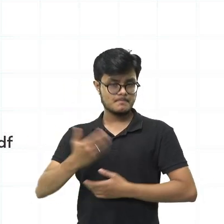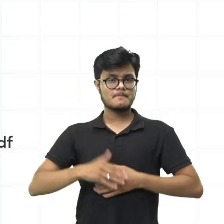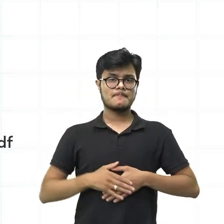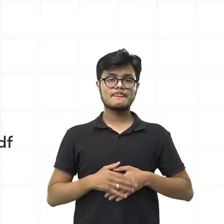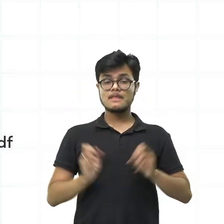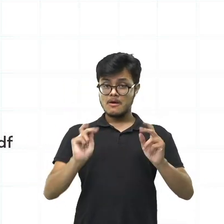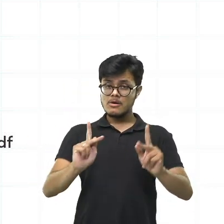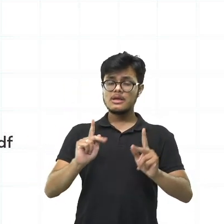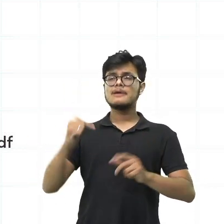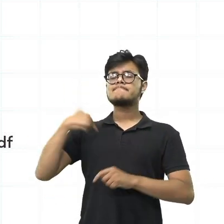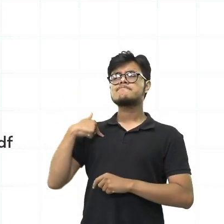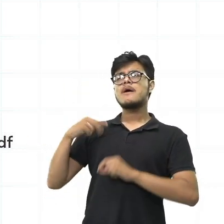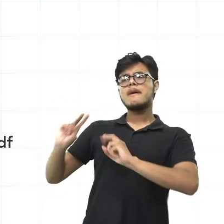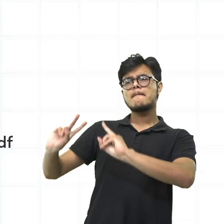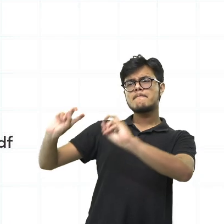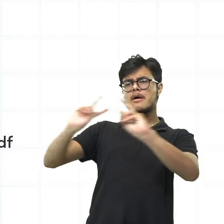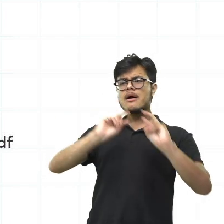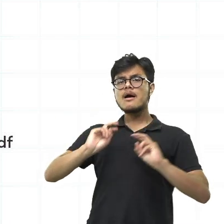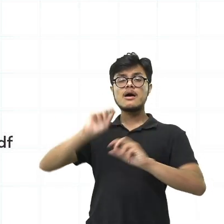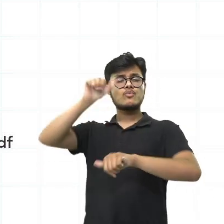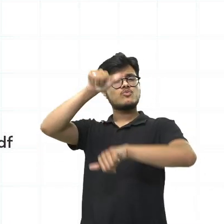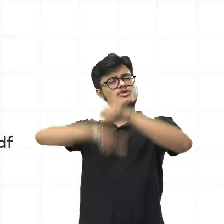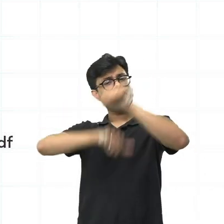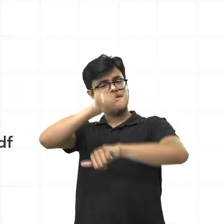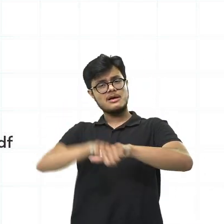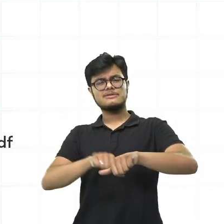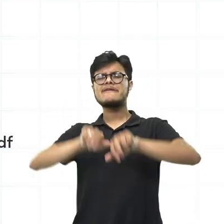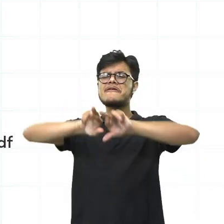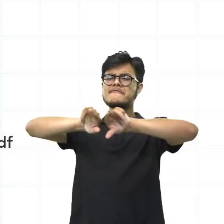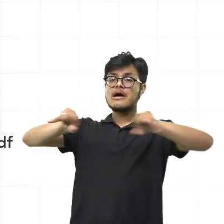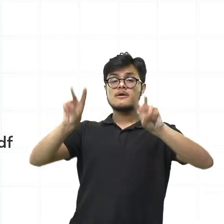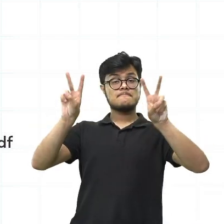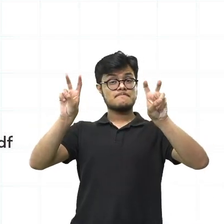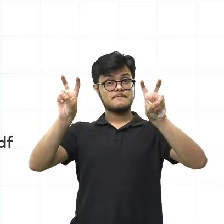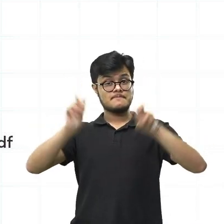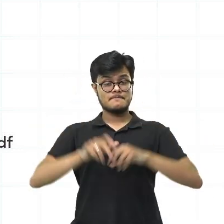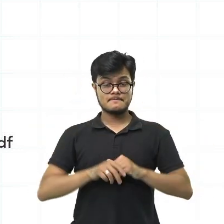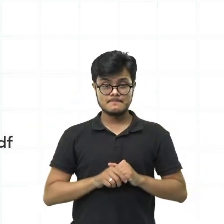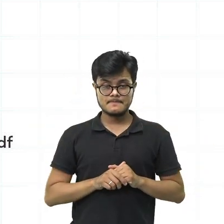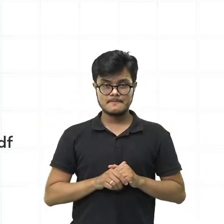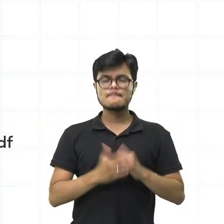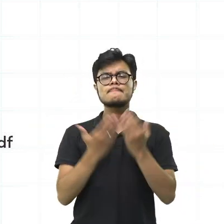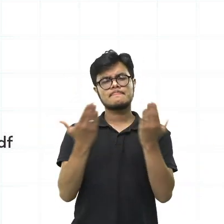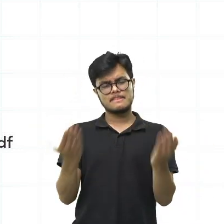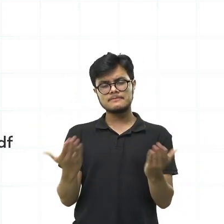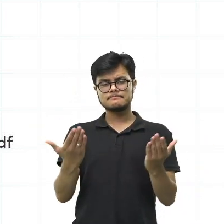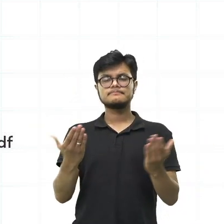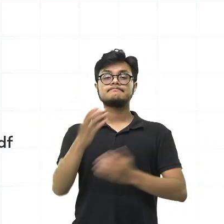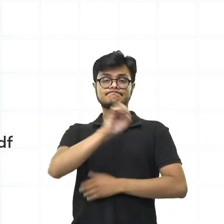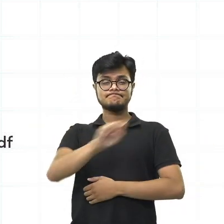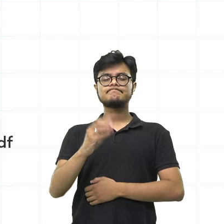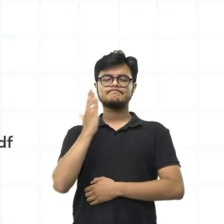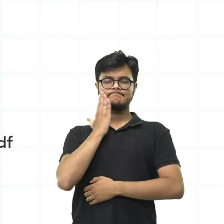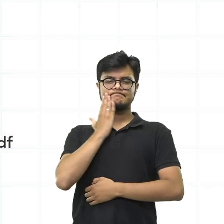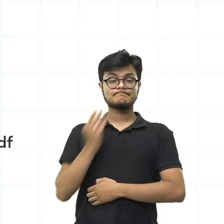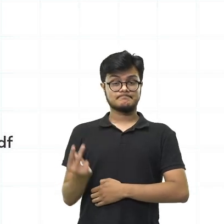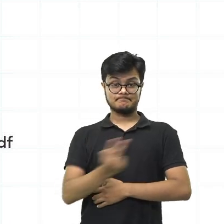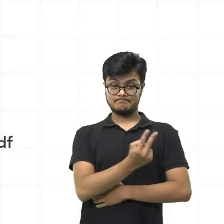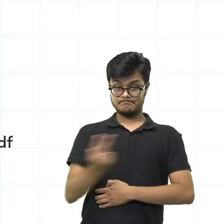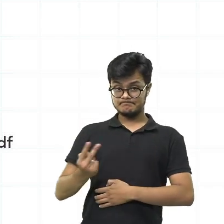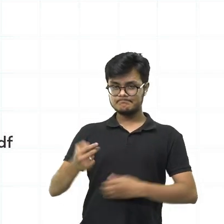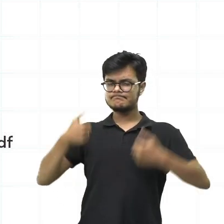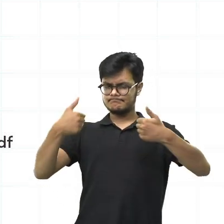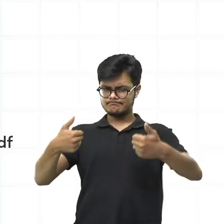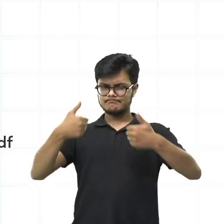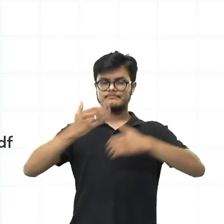sua forma de ver pessoal, o que é seu, tá? Com base, então, nessas nossas duas